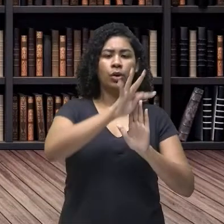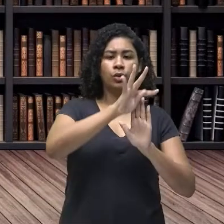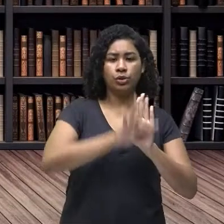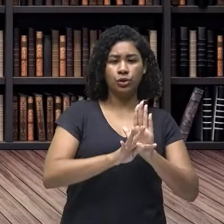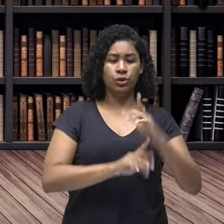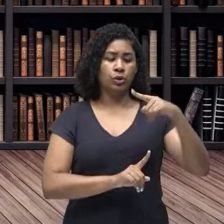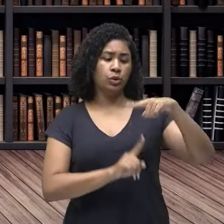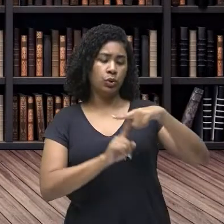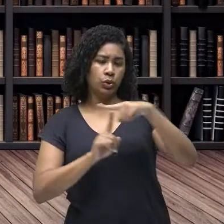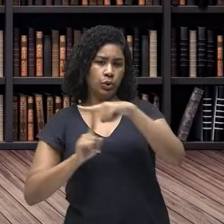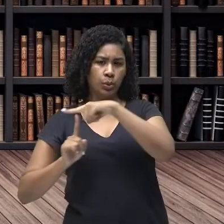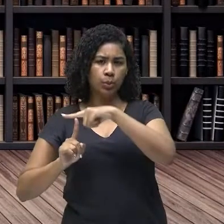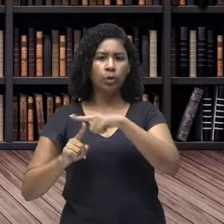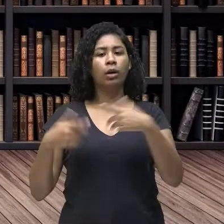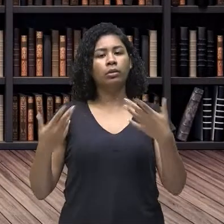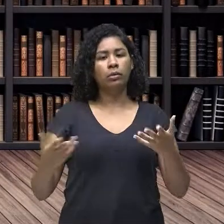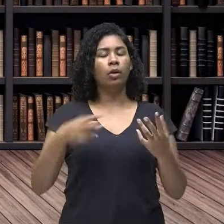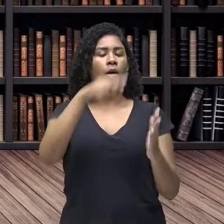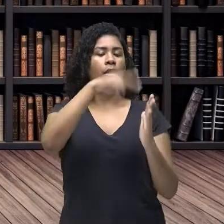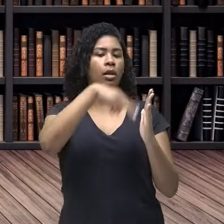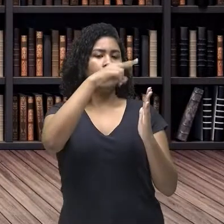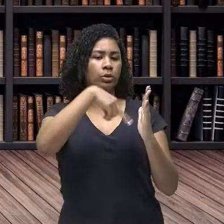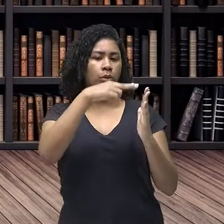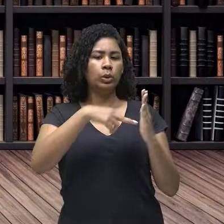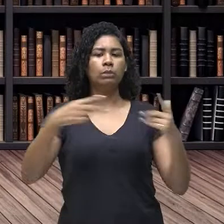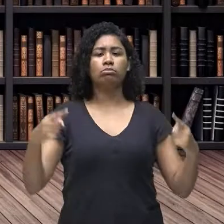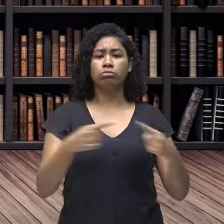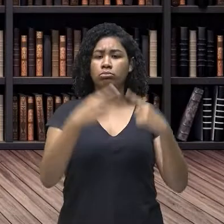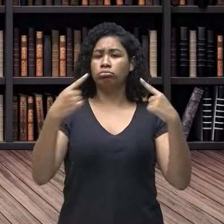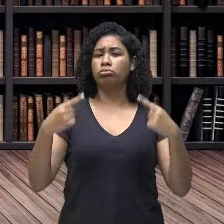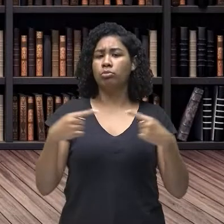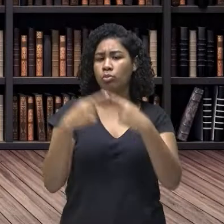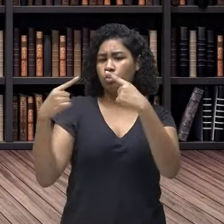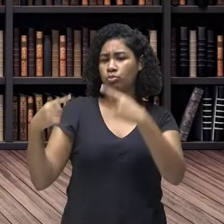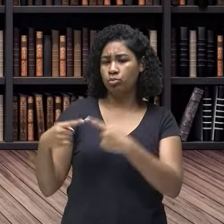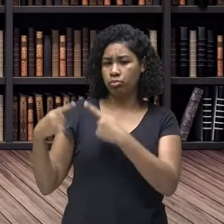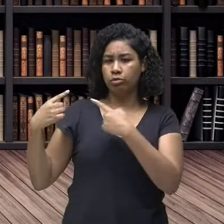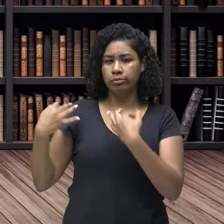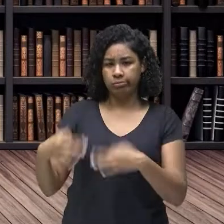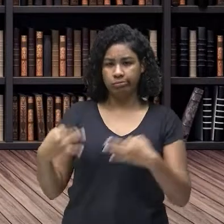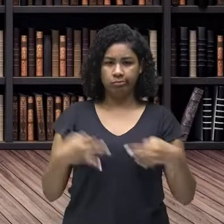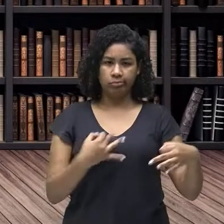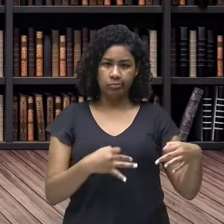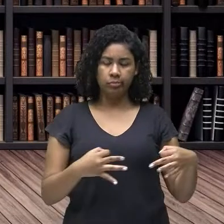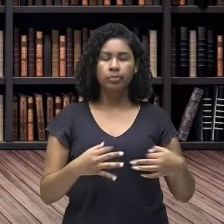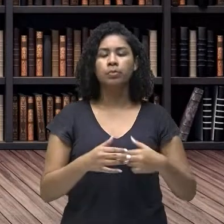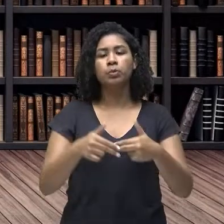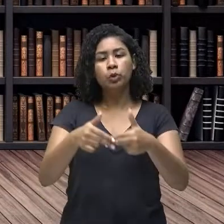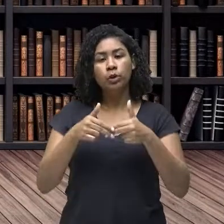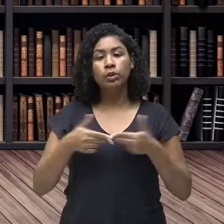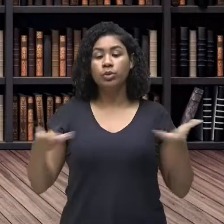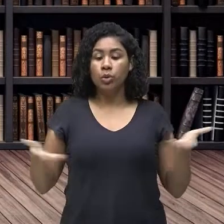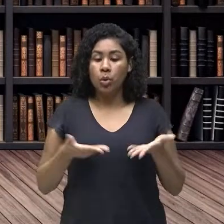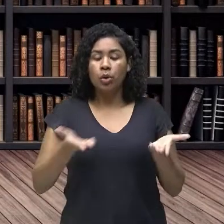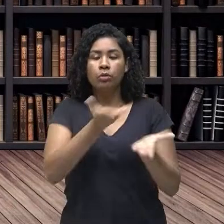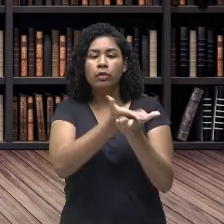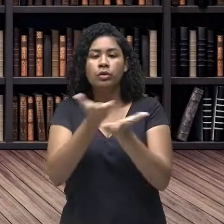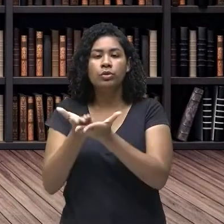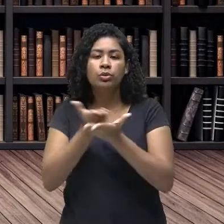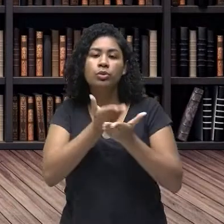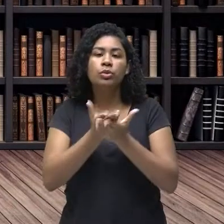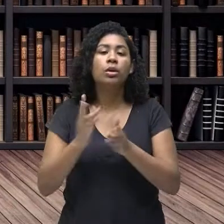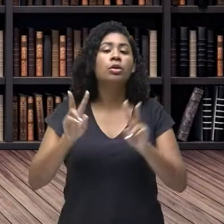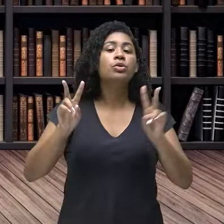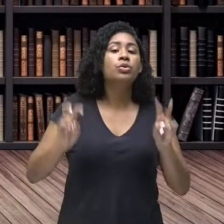nossa leitura também sempre vai ser intencional. Então é por isso que hoje nós vamos estudar o quê?